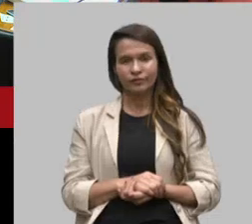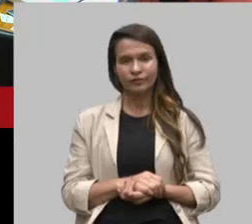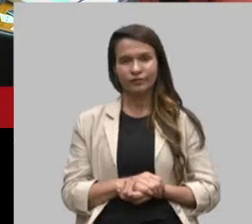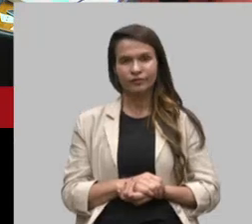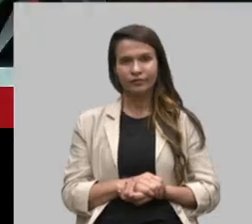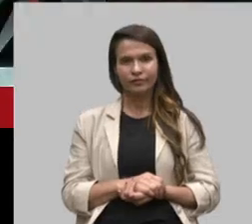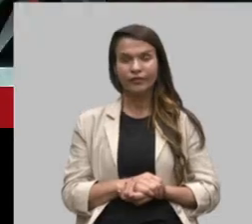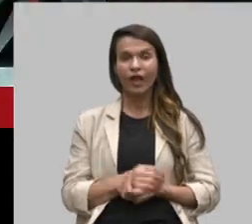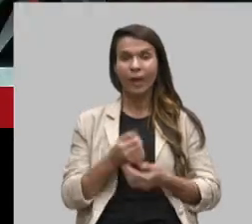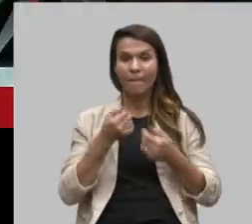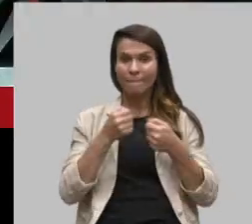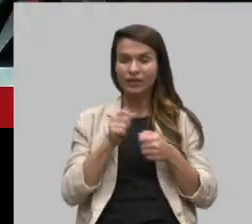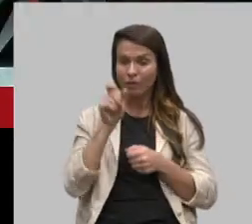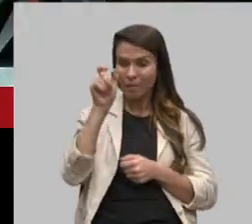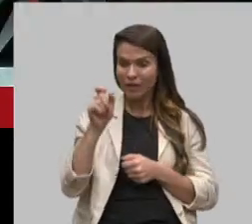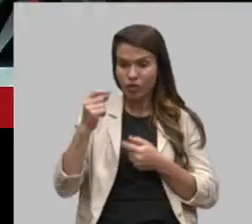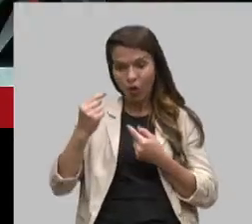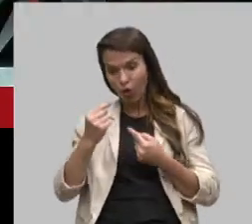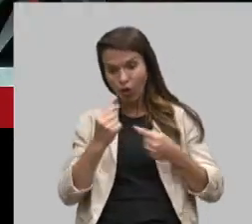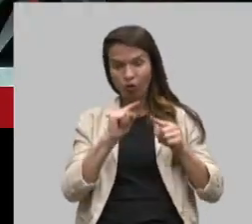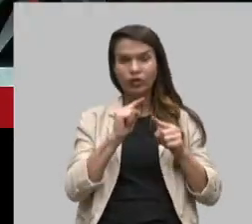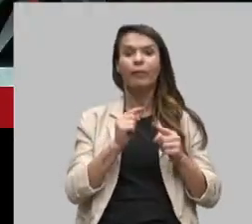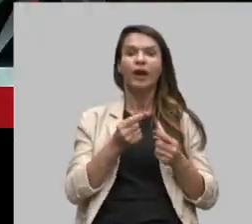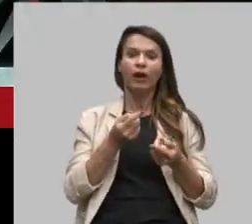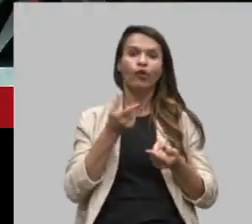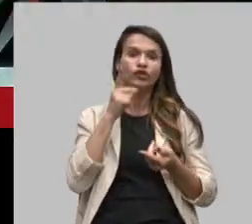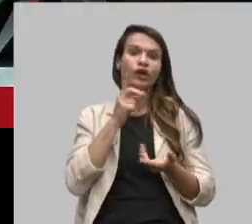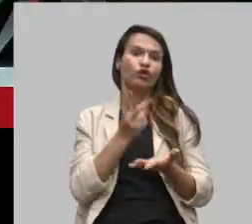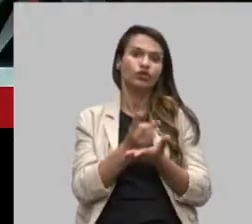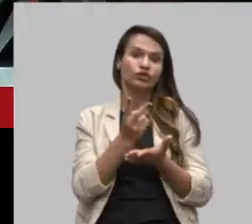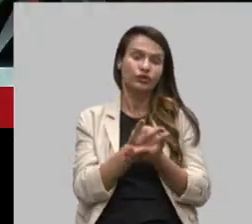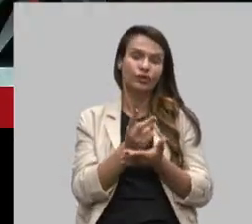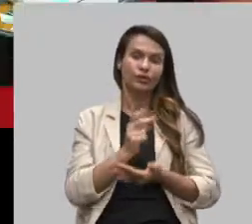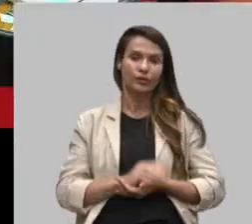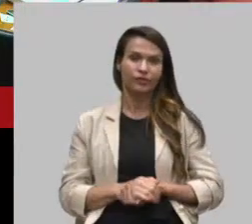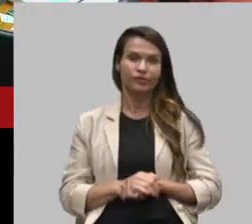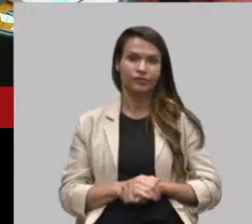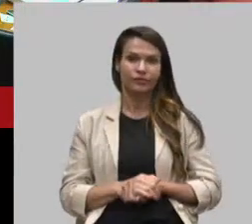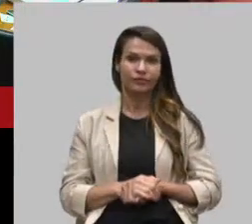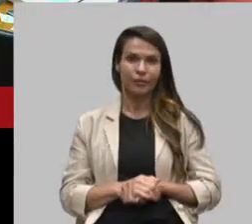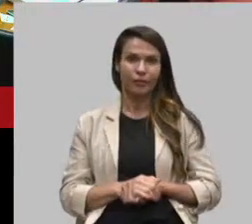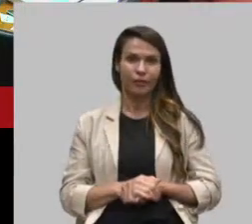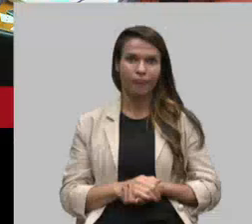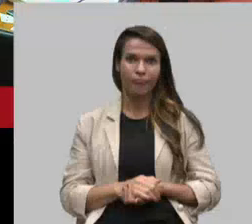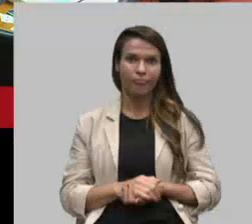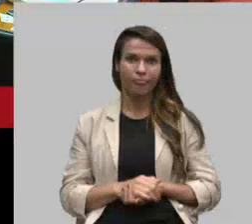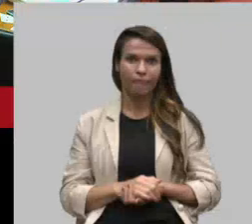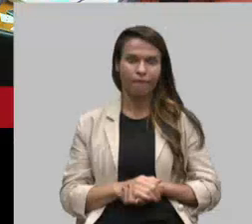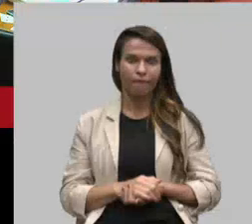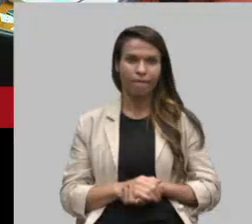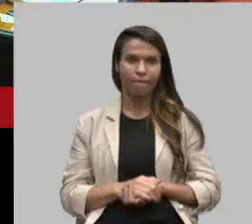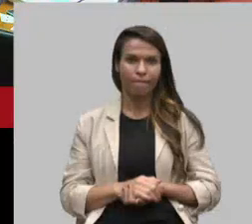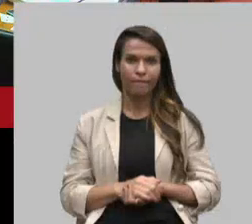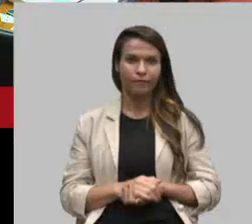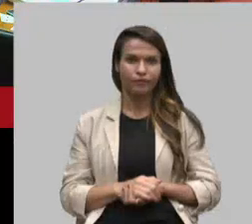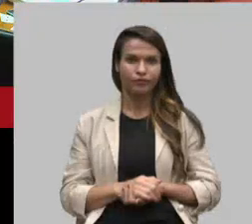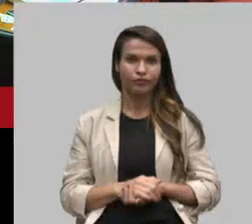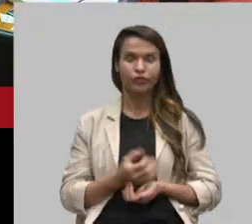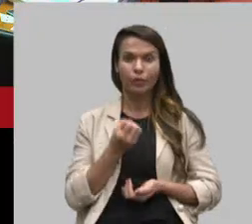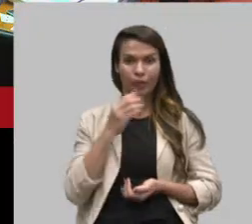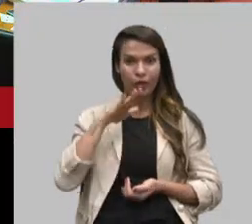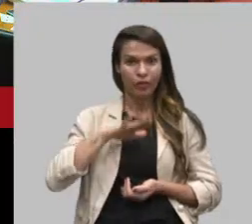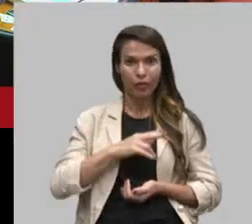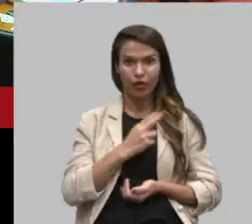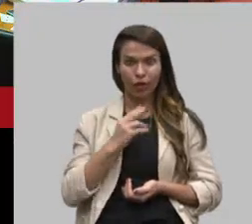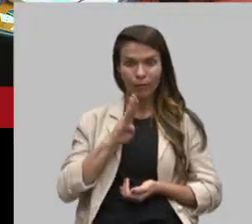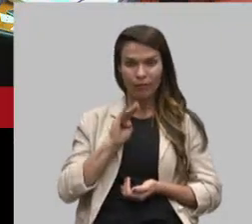pessoa contra PR poder dar continuidade aqui aqui aqui pode ir lá então é boa tarde meu nome é